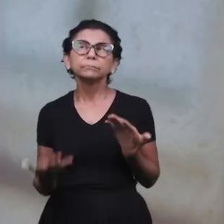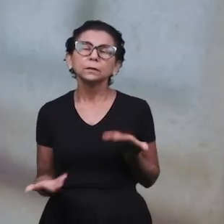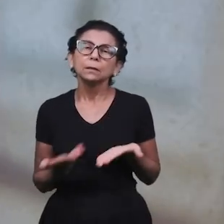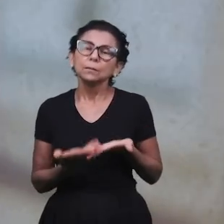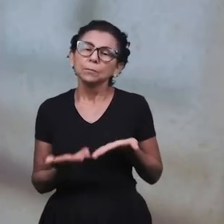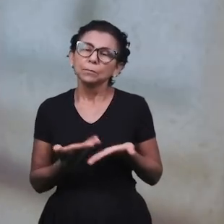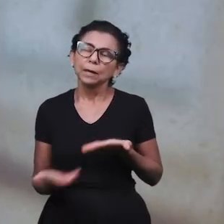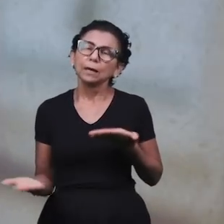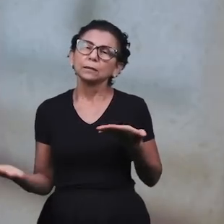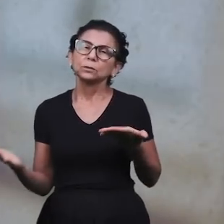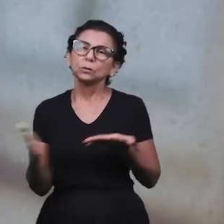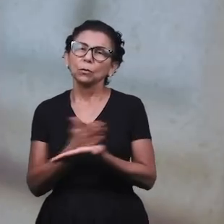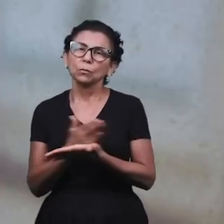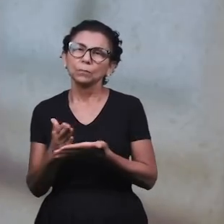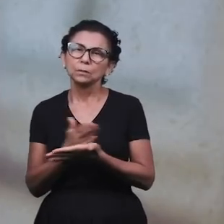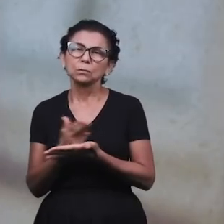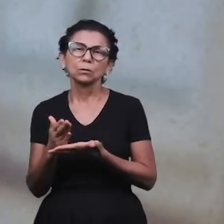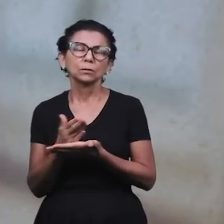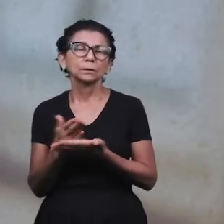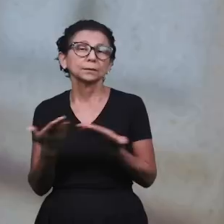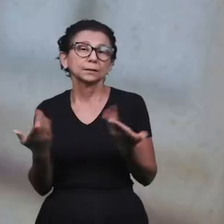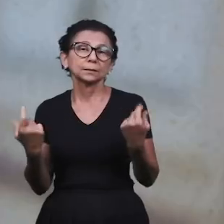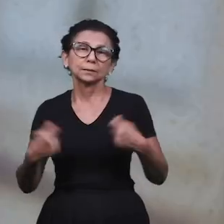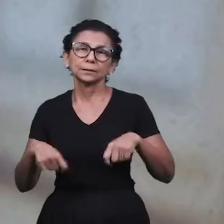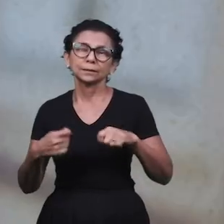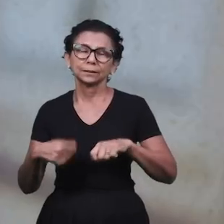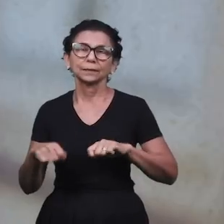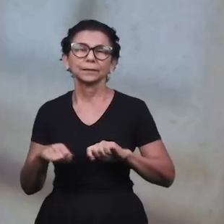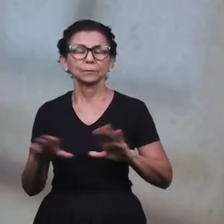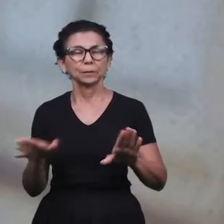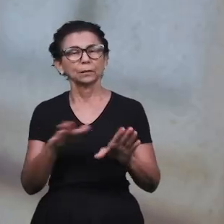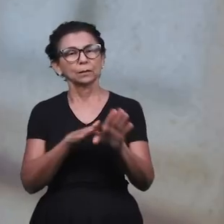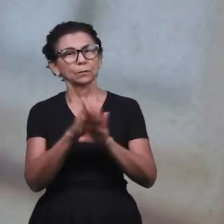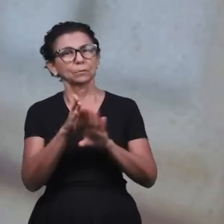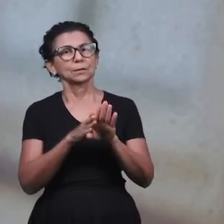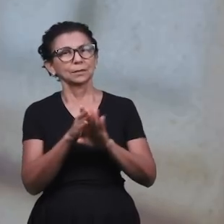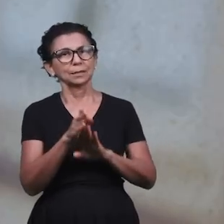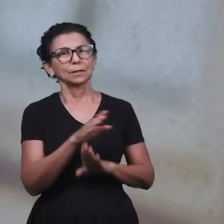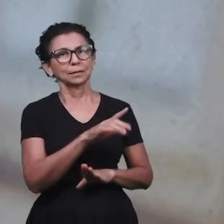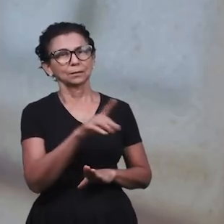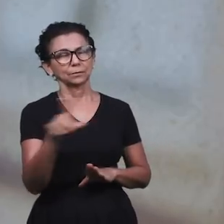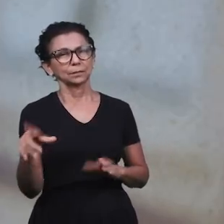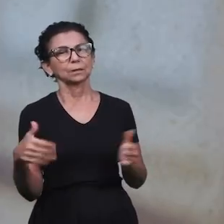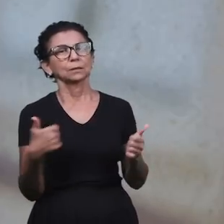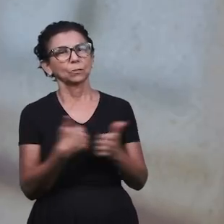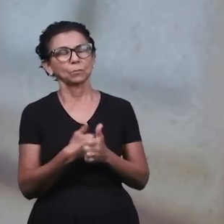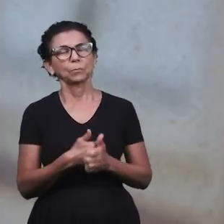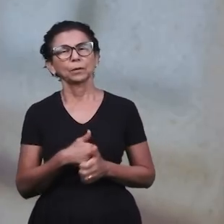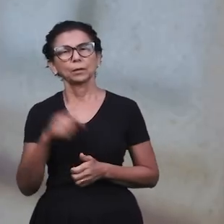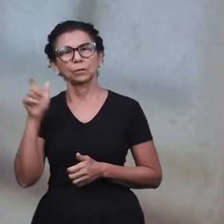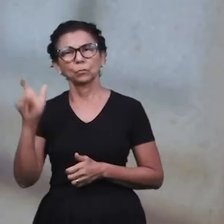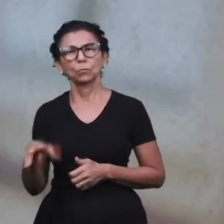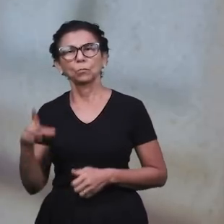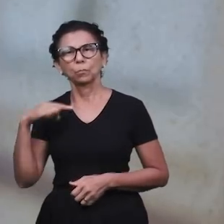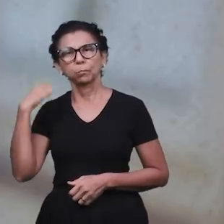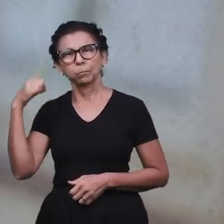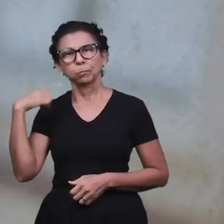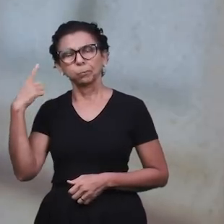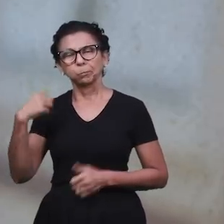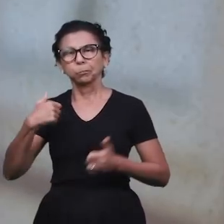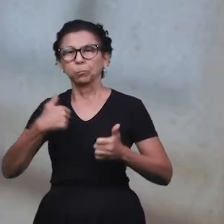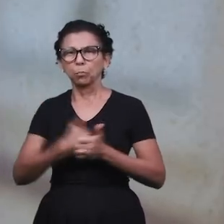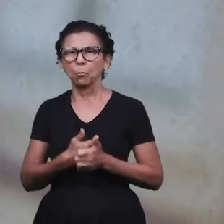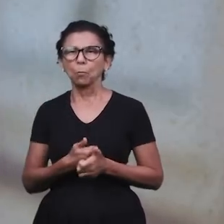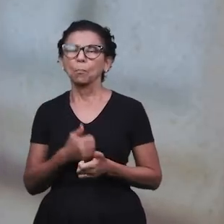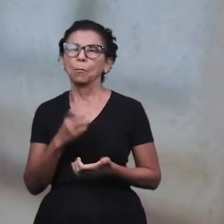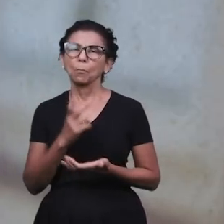questão técnica que precisa, mas então por isso nós sempre aconselhamos que seja acompanhado de um advogado, mesmo que seja